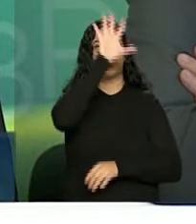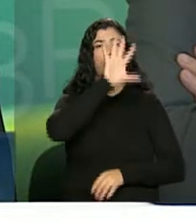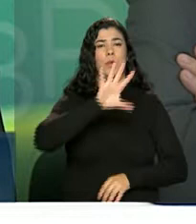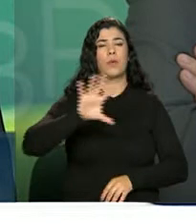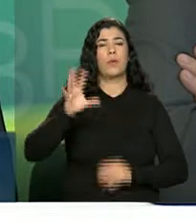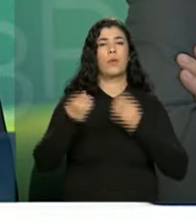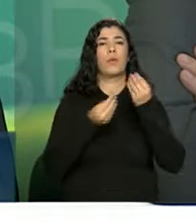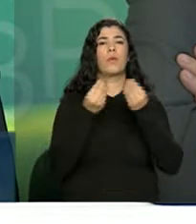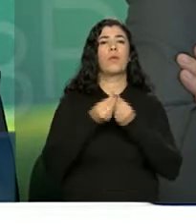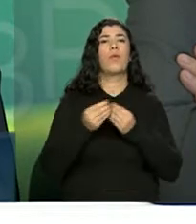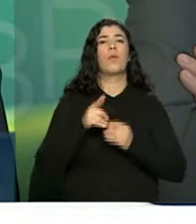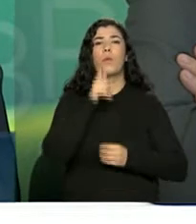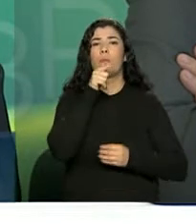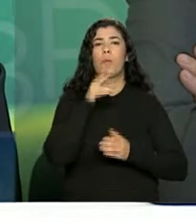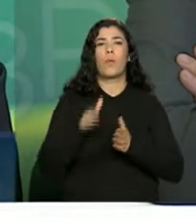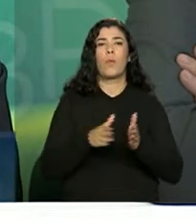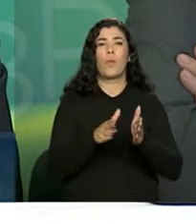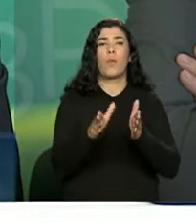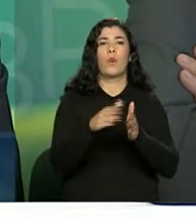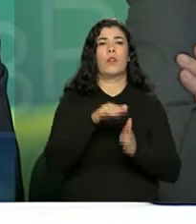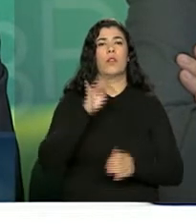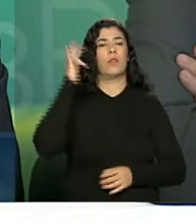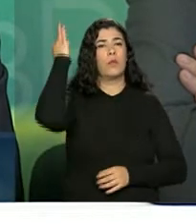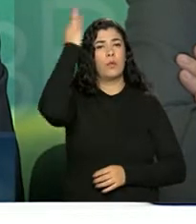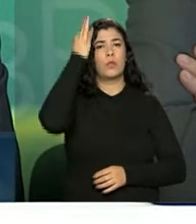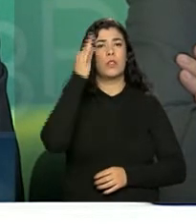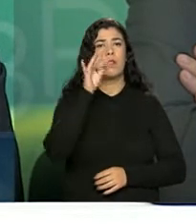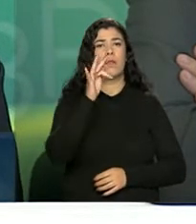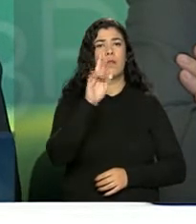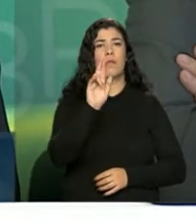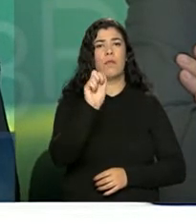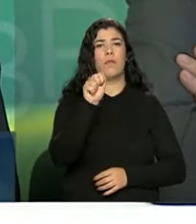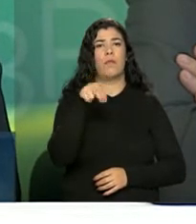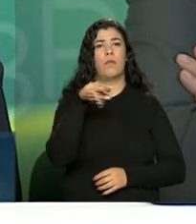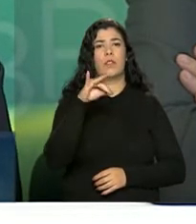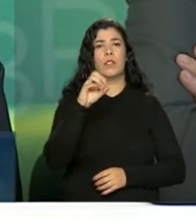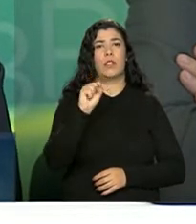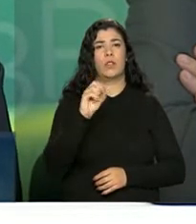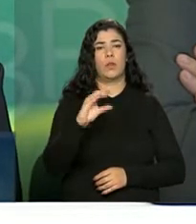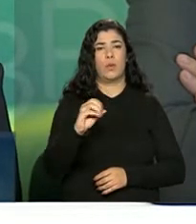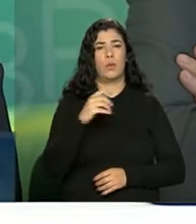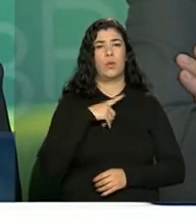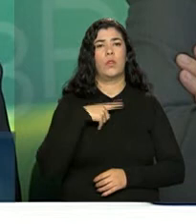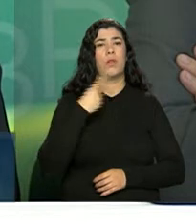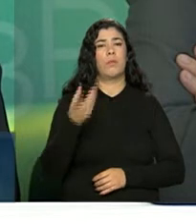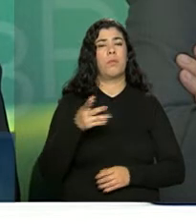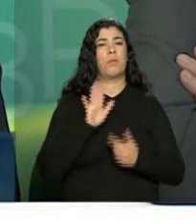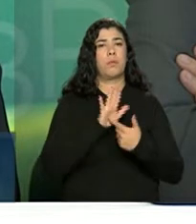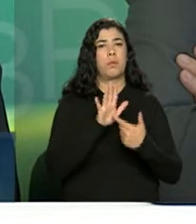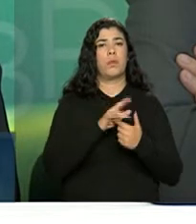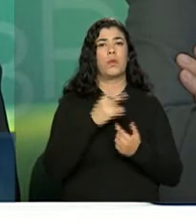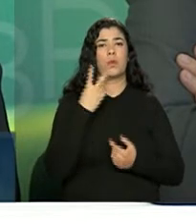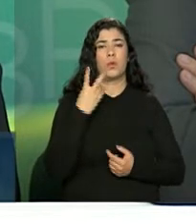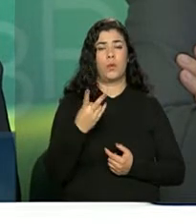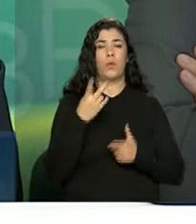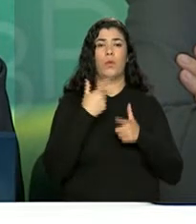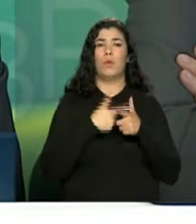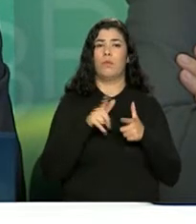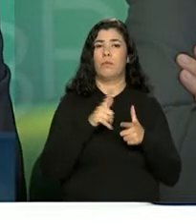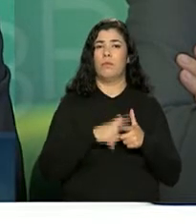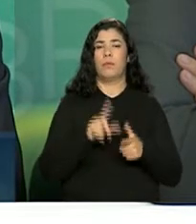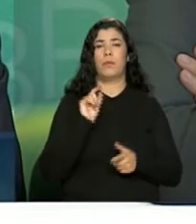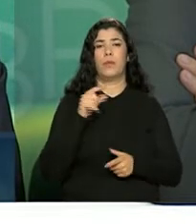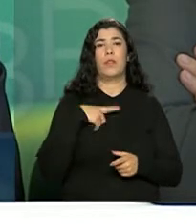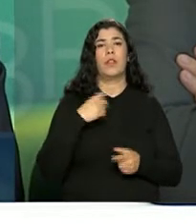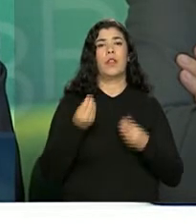da água e também do São Francisco e também ressaltando já desde o início duas questões primeiro